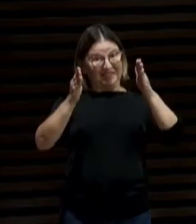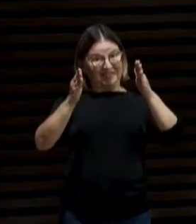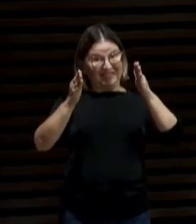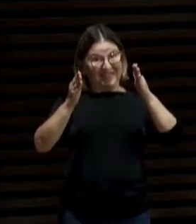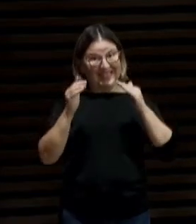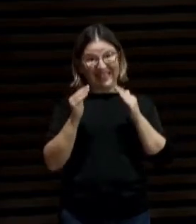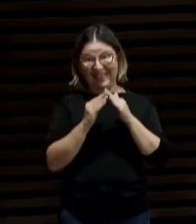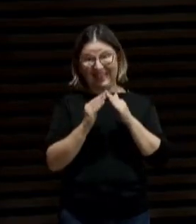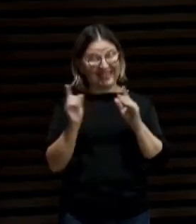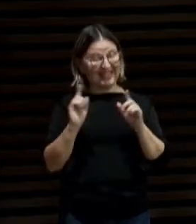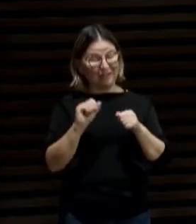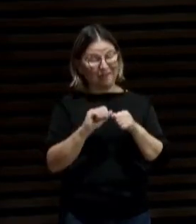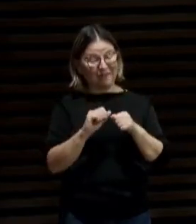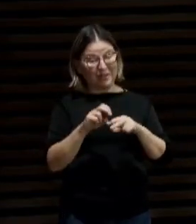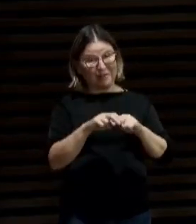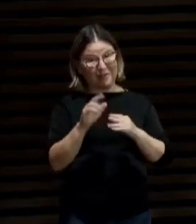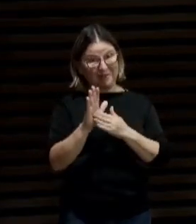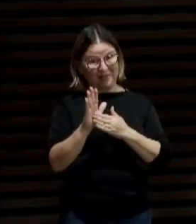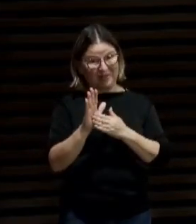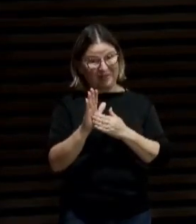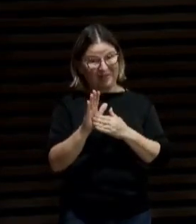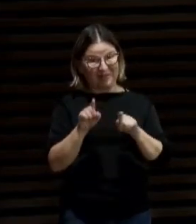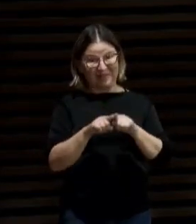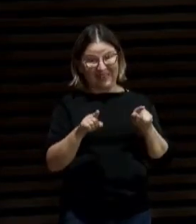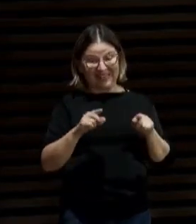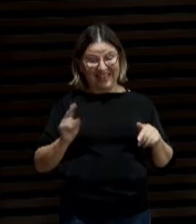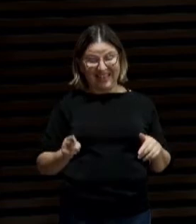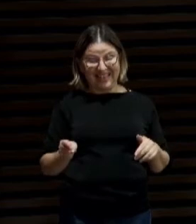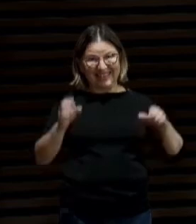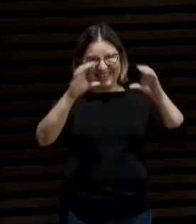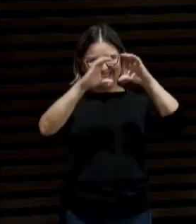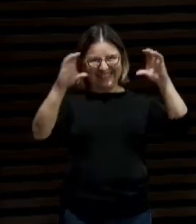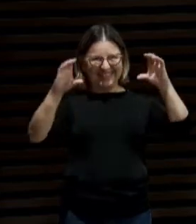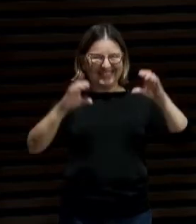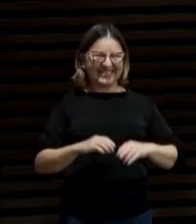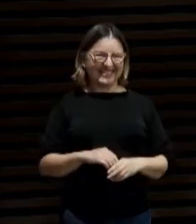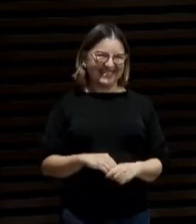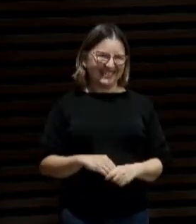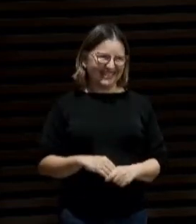Casa não feita por mãos, eterna nos céus.